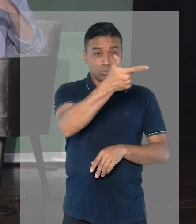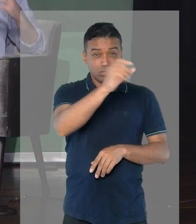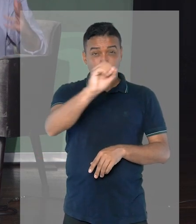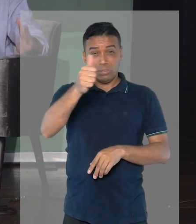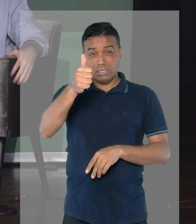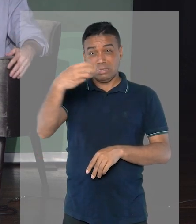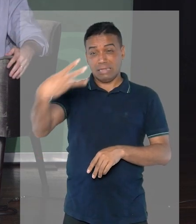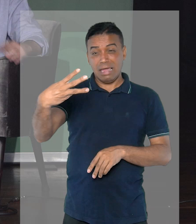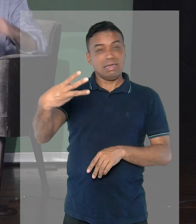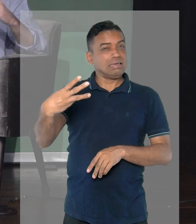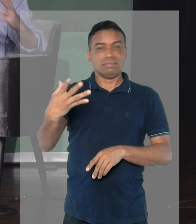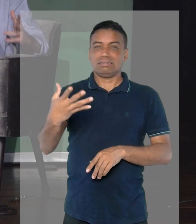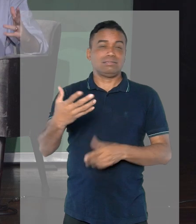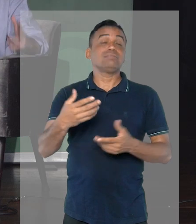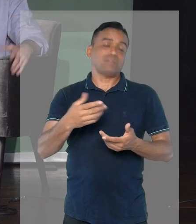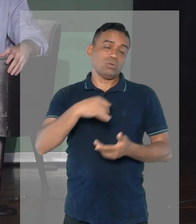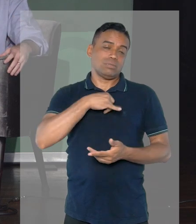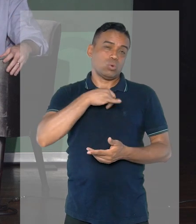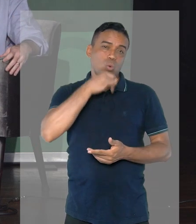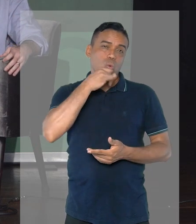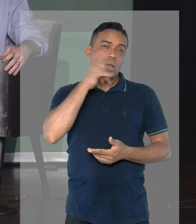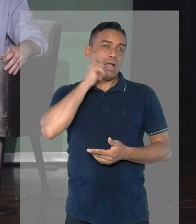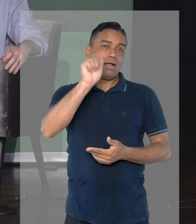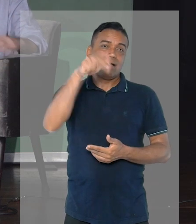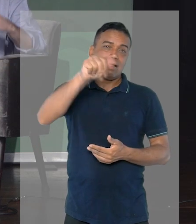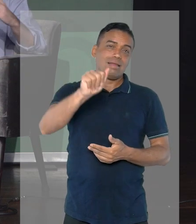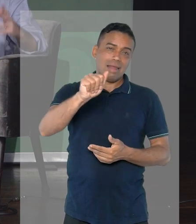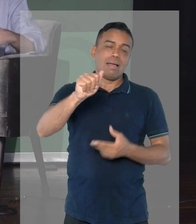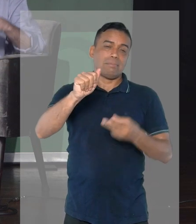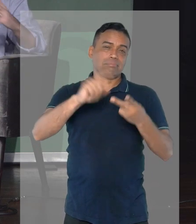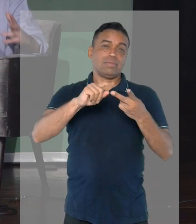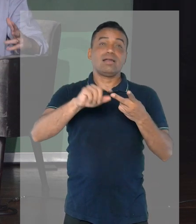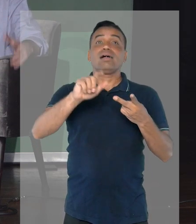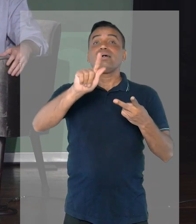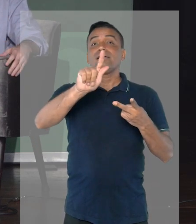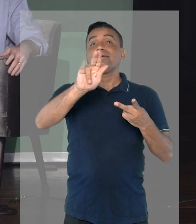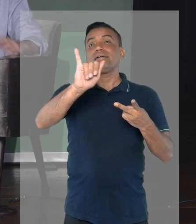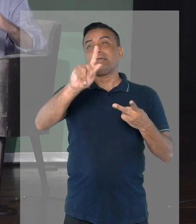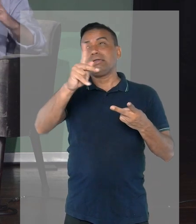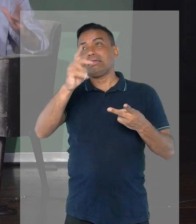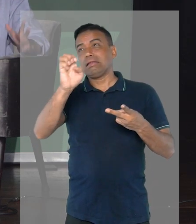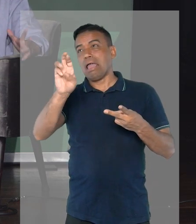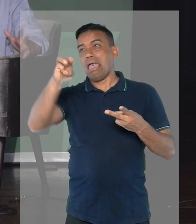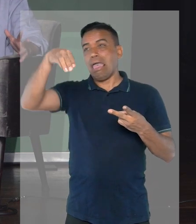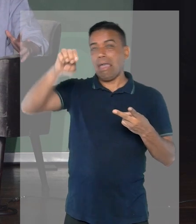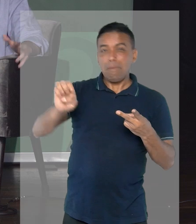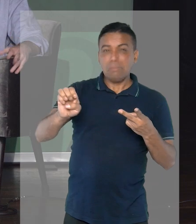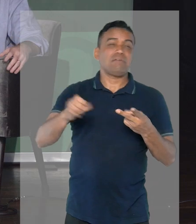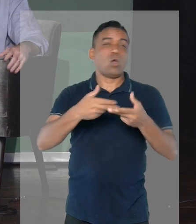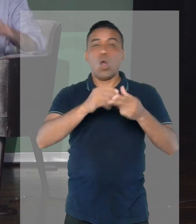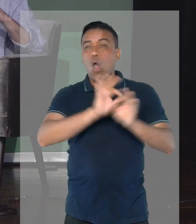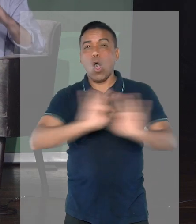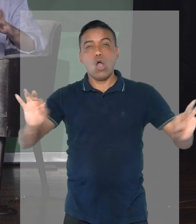muito bons recentes. Acho que Ana Martins é uma ótima poeta. Acho que o Guilherme Gontijo é um ótimo poeta. Mas que tem poeta